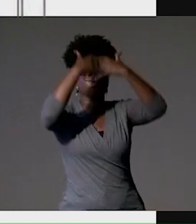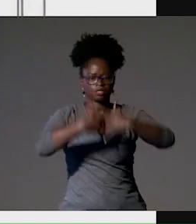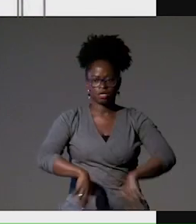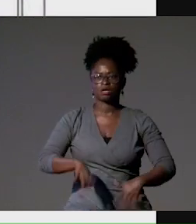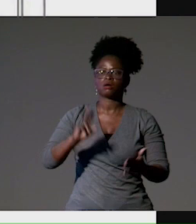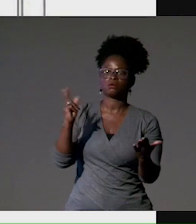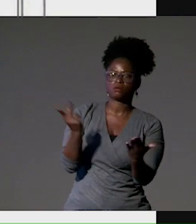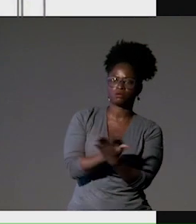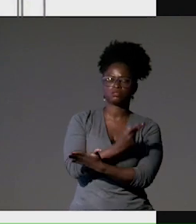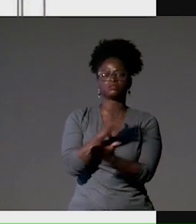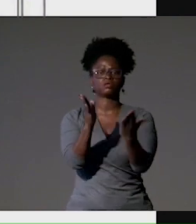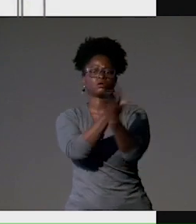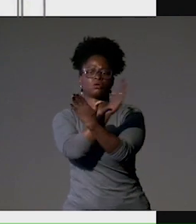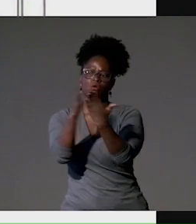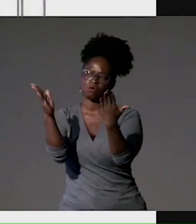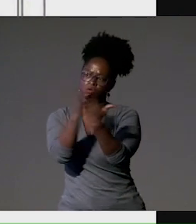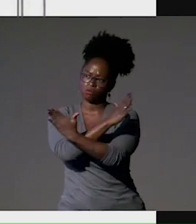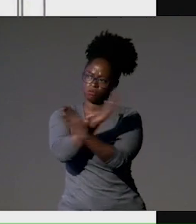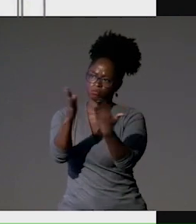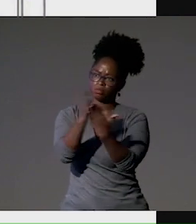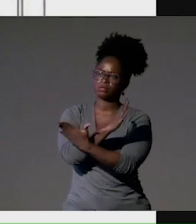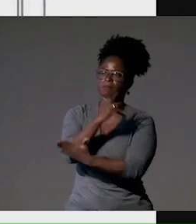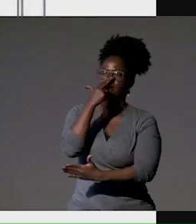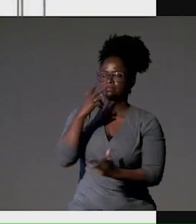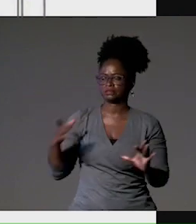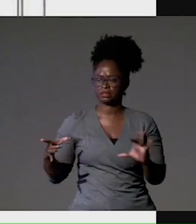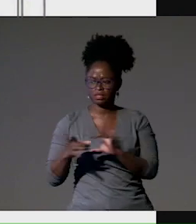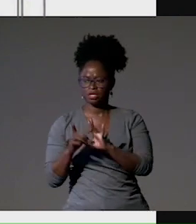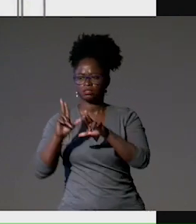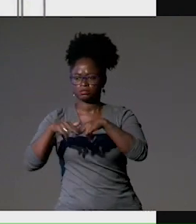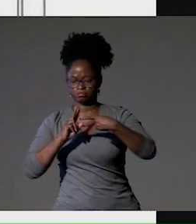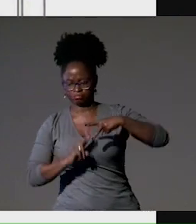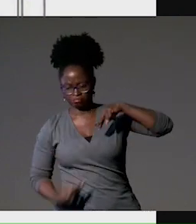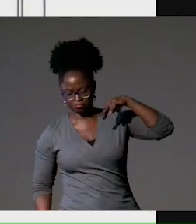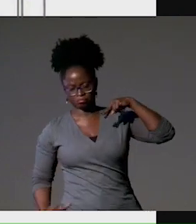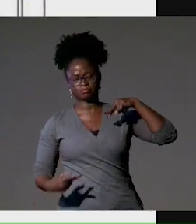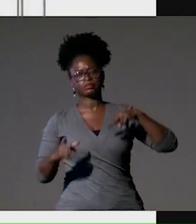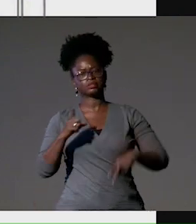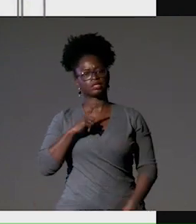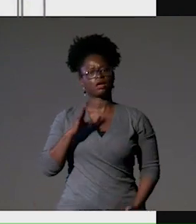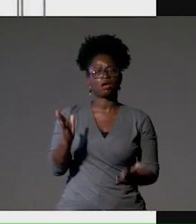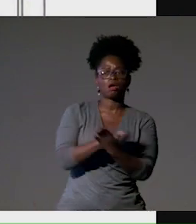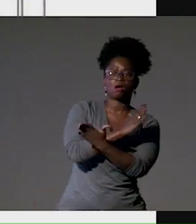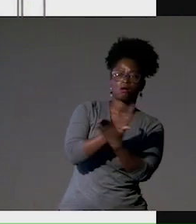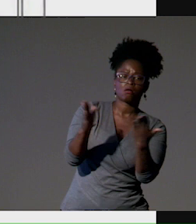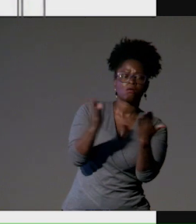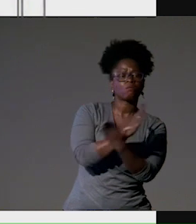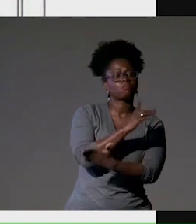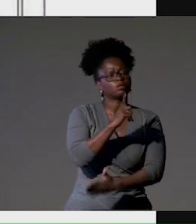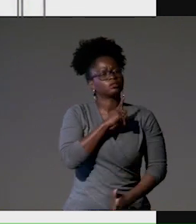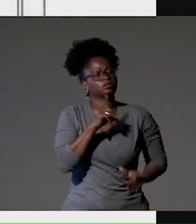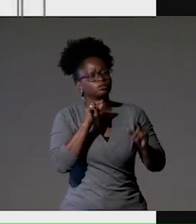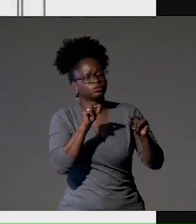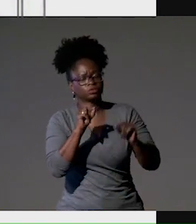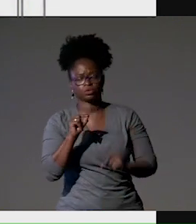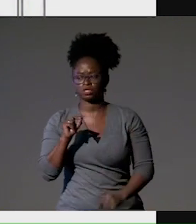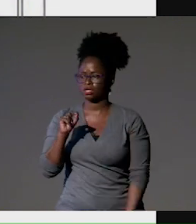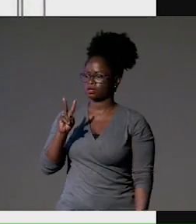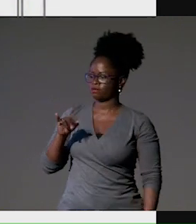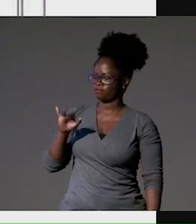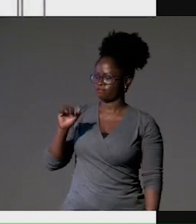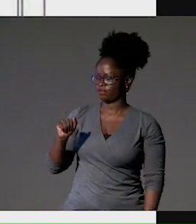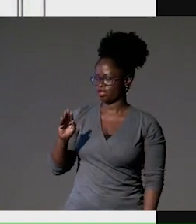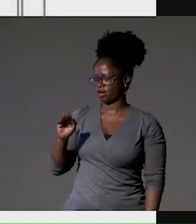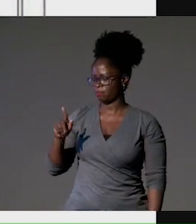conhecidas, algumas que parecem associadas a questões genéticas de genes específicos, algumas como vias, por exemplo, a via GABAérgica